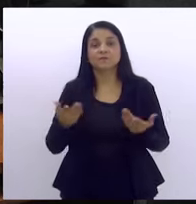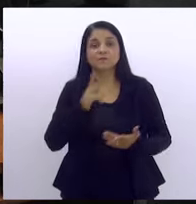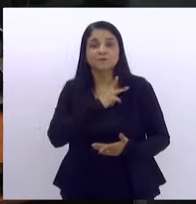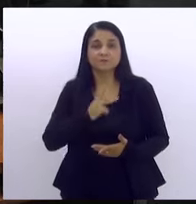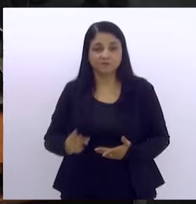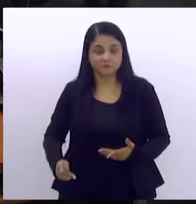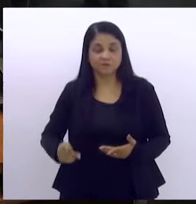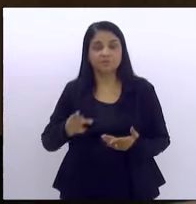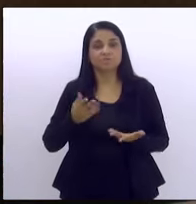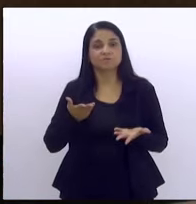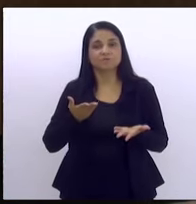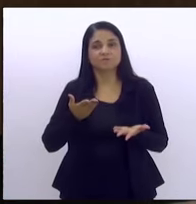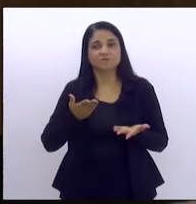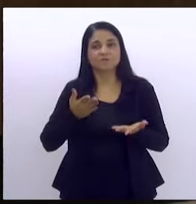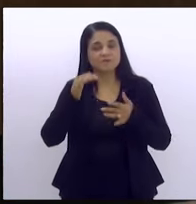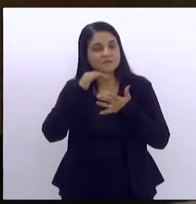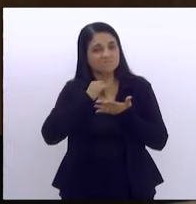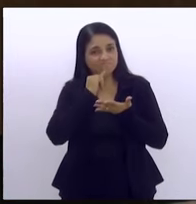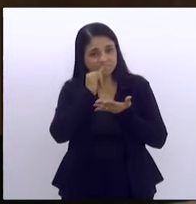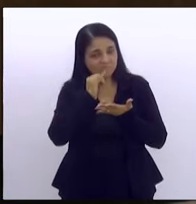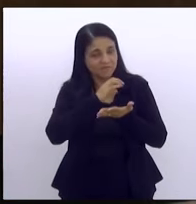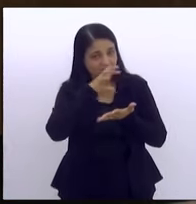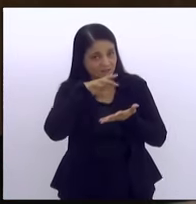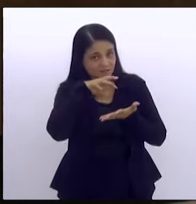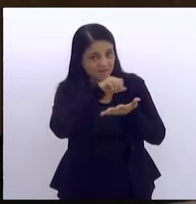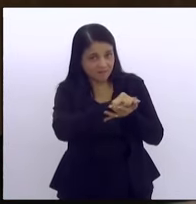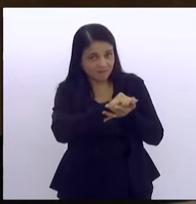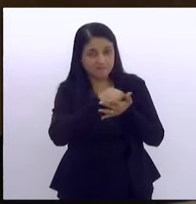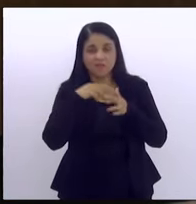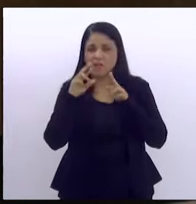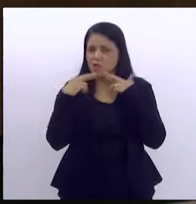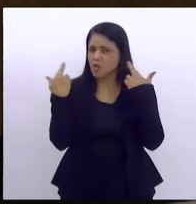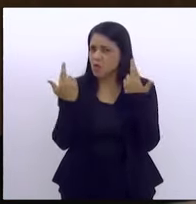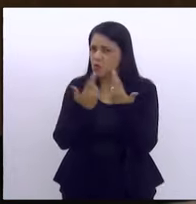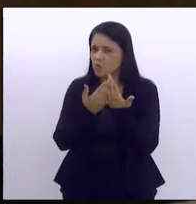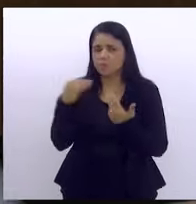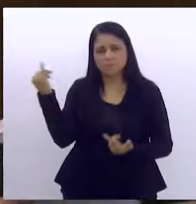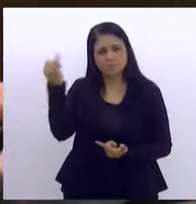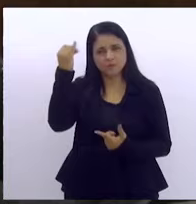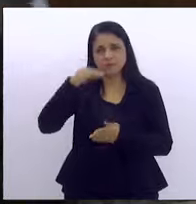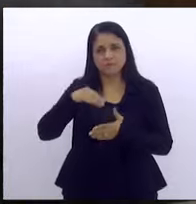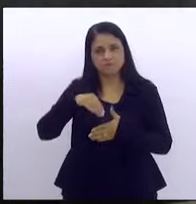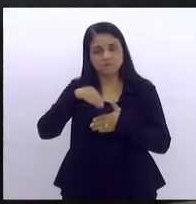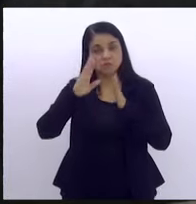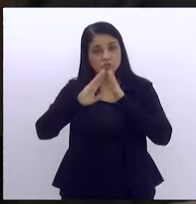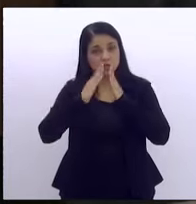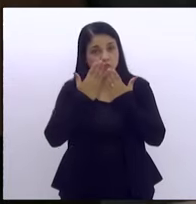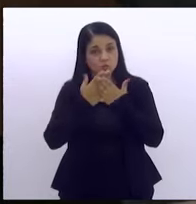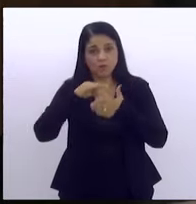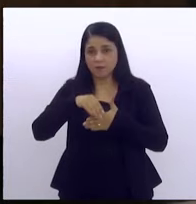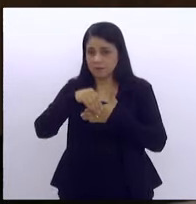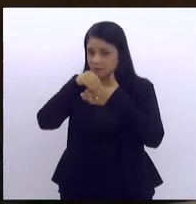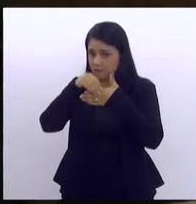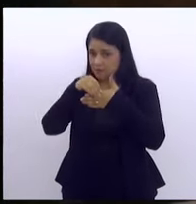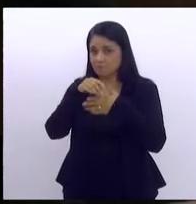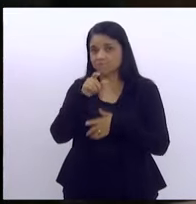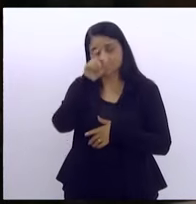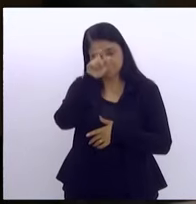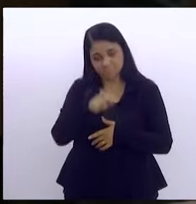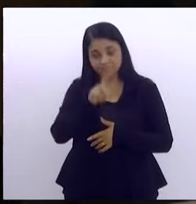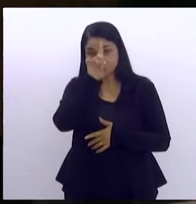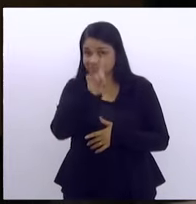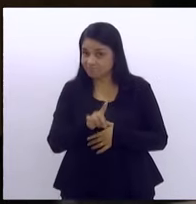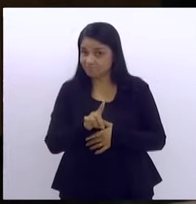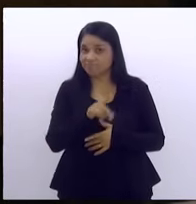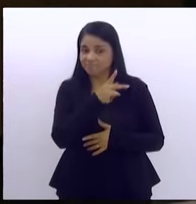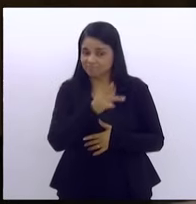Presidente, inicialmente deixar registrado aqui a importância da reunião do Colégio de Líderes, comandado por Vossa Excelência, a importância